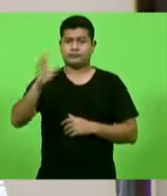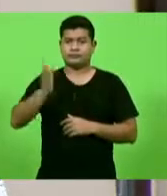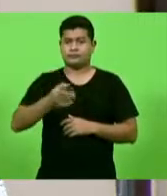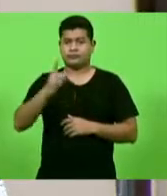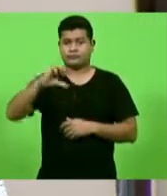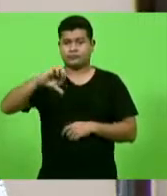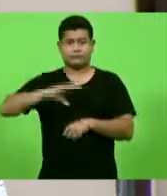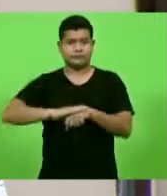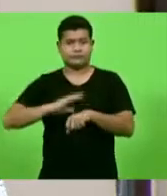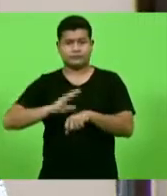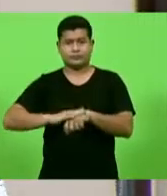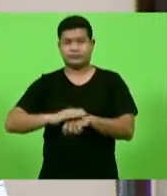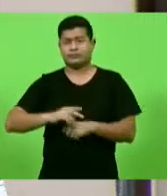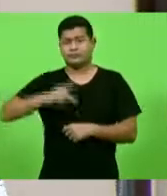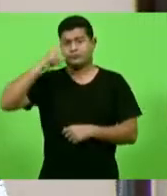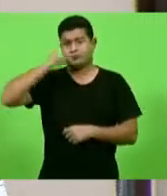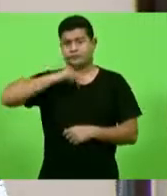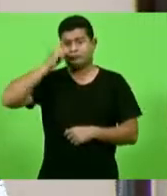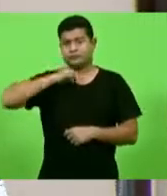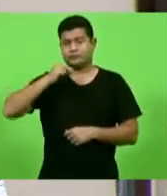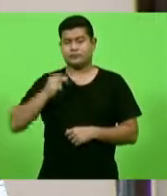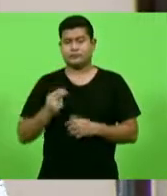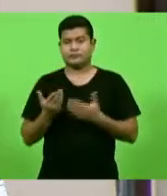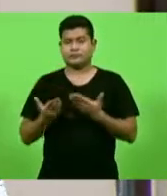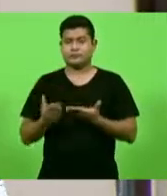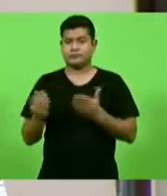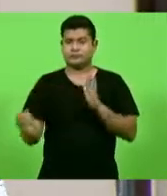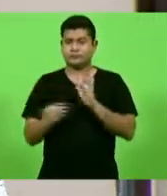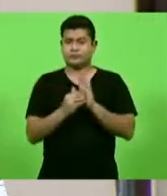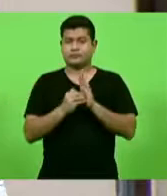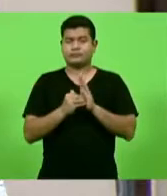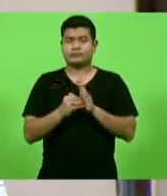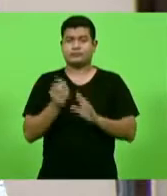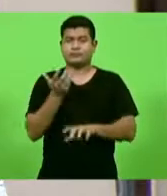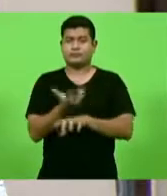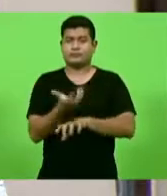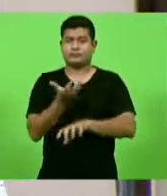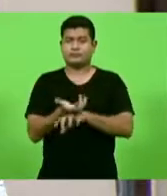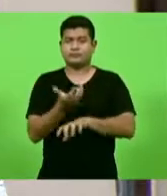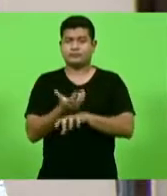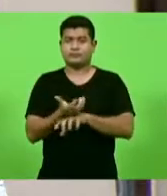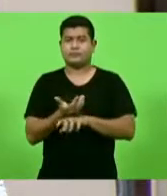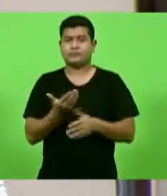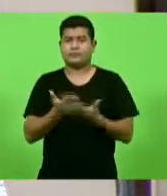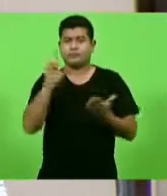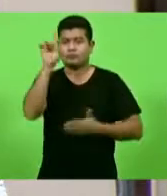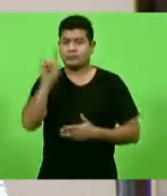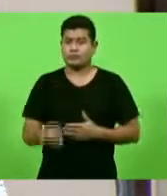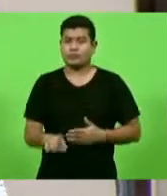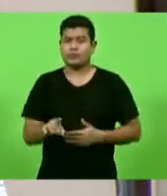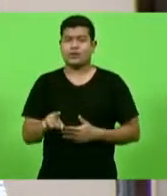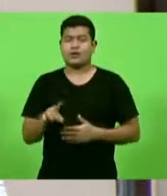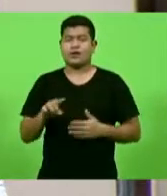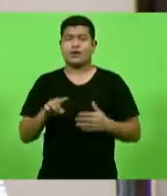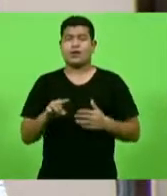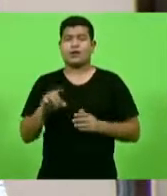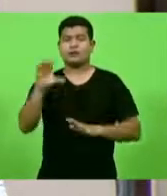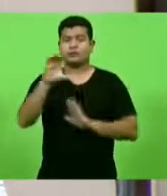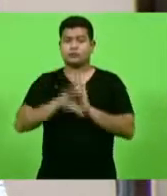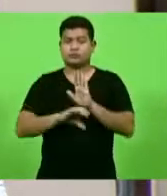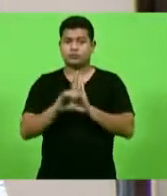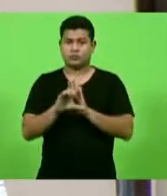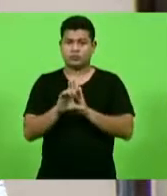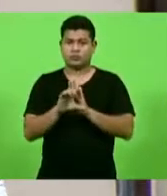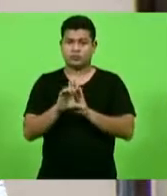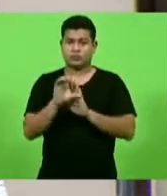156.9/2019. Autor deputado Kennedy Nunes dispõe sobre a inclusão da disciplina Noções Básicas de Direito no currículo escolar do ensino médio no